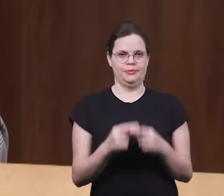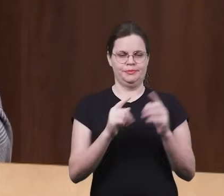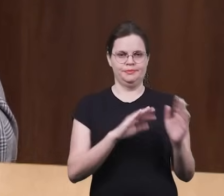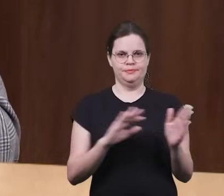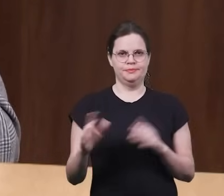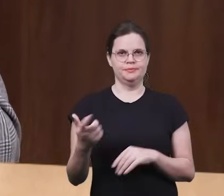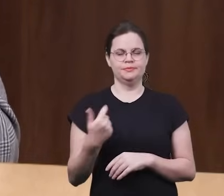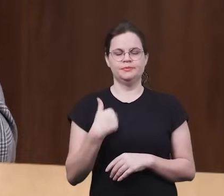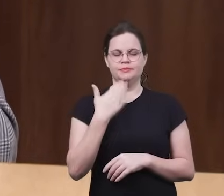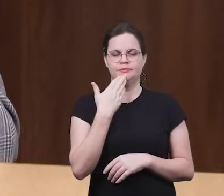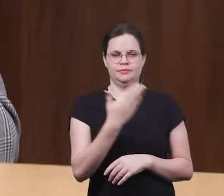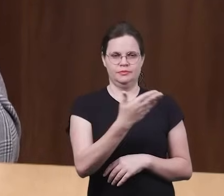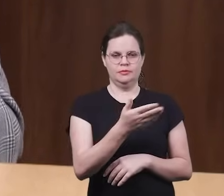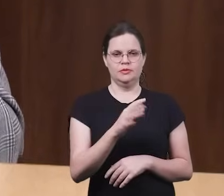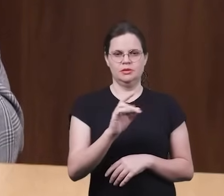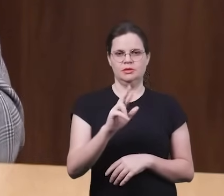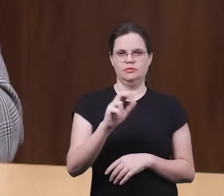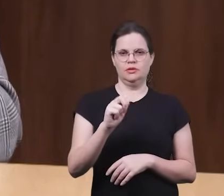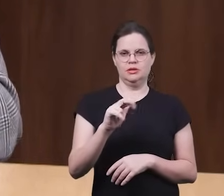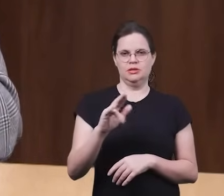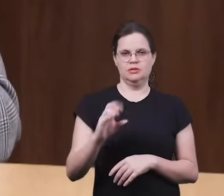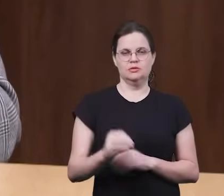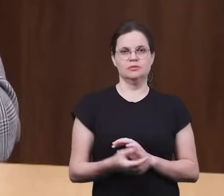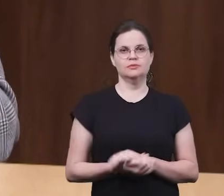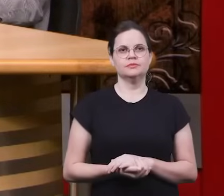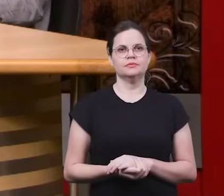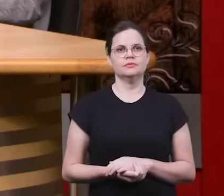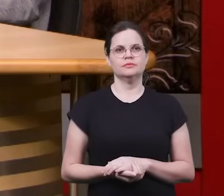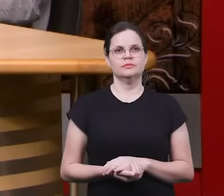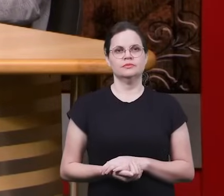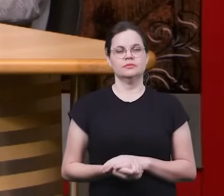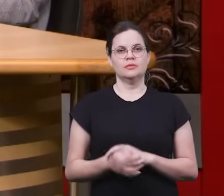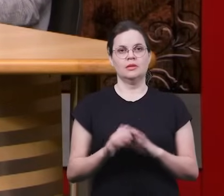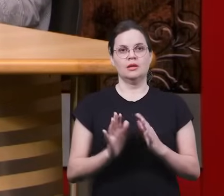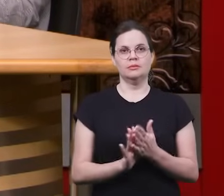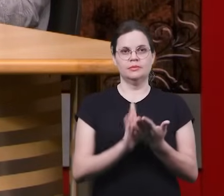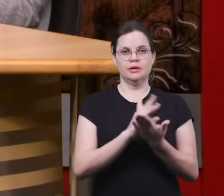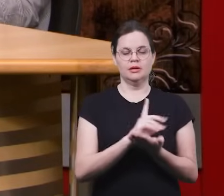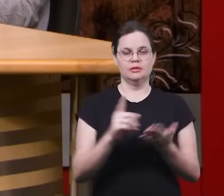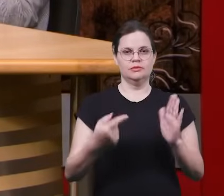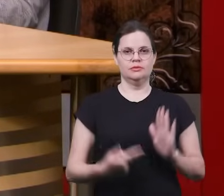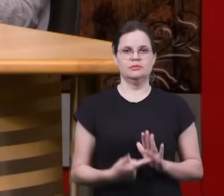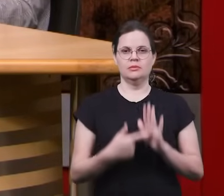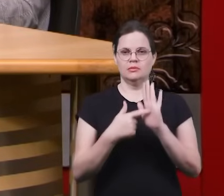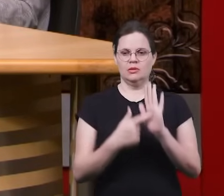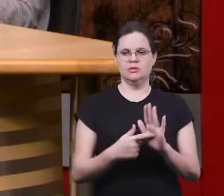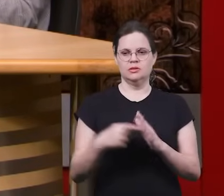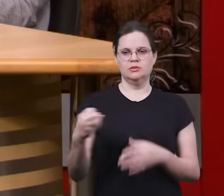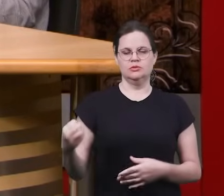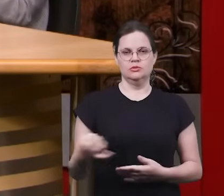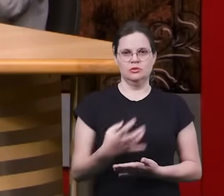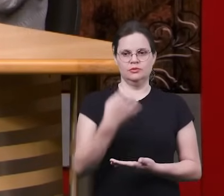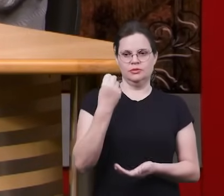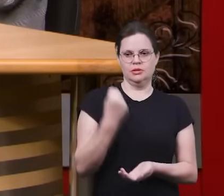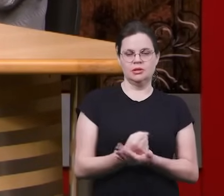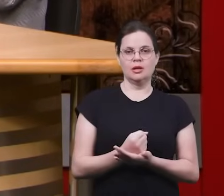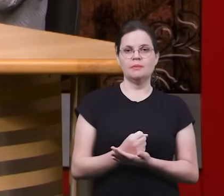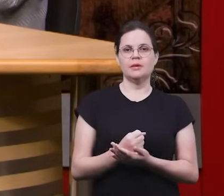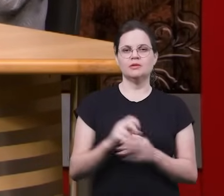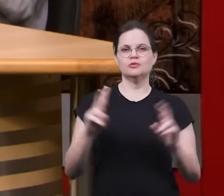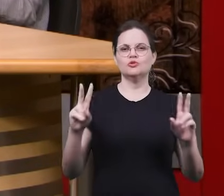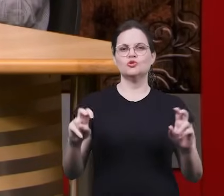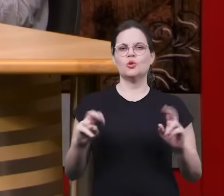Francisco. Como a Bíblia descreve, né, e no Novo Testamento, na vida da